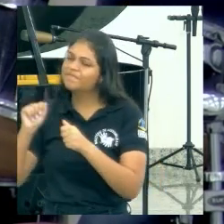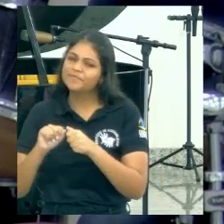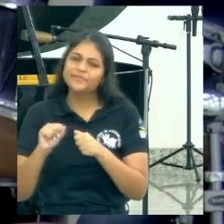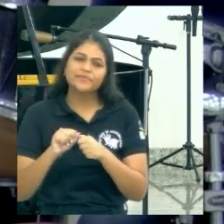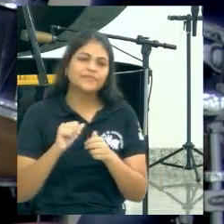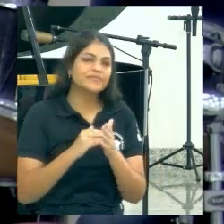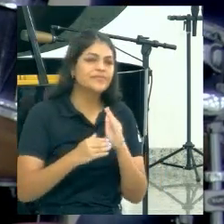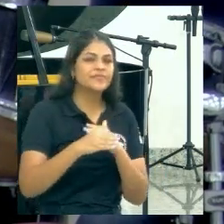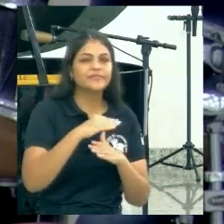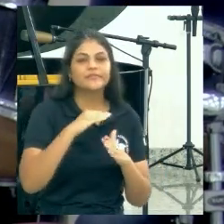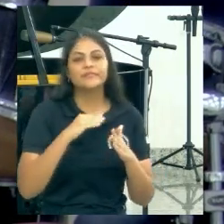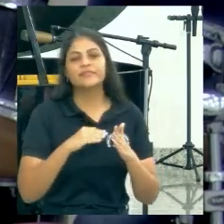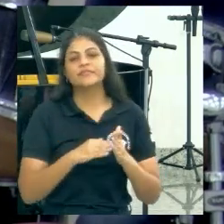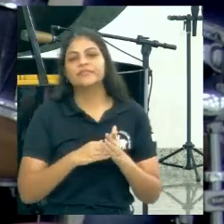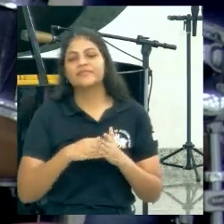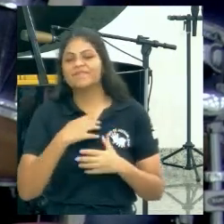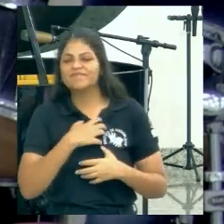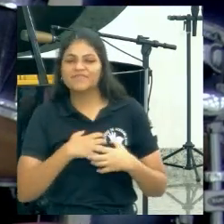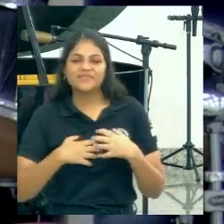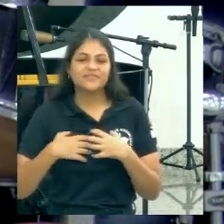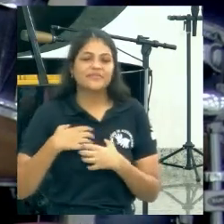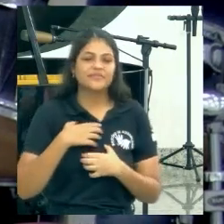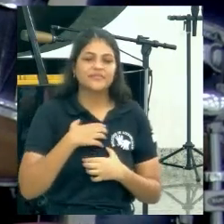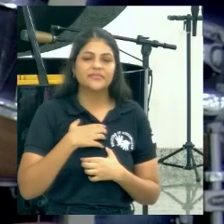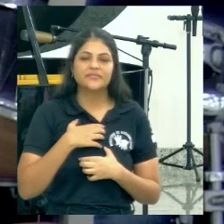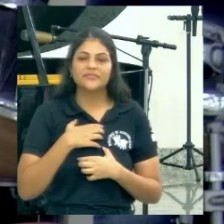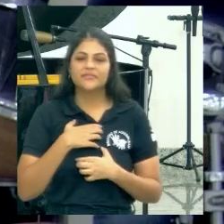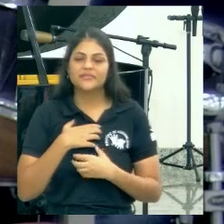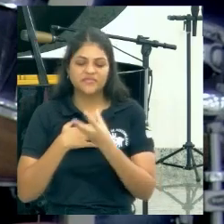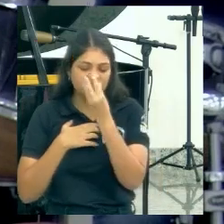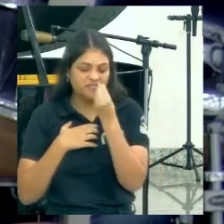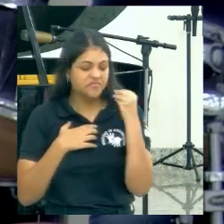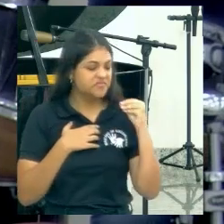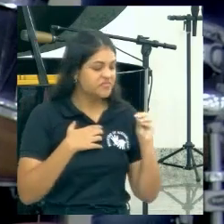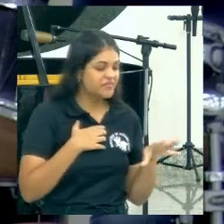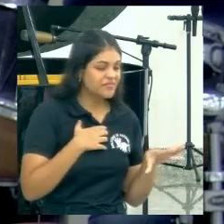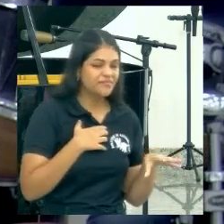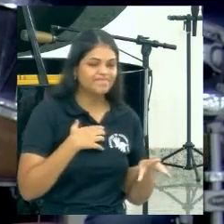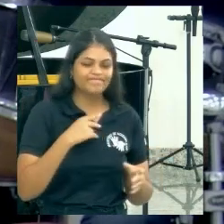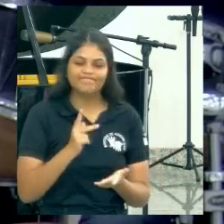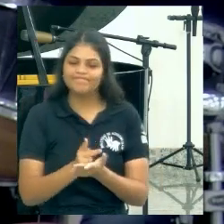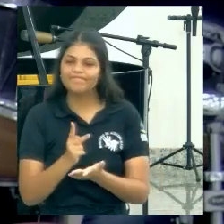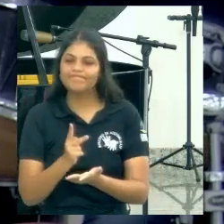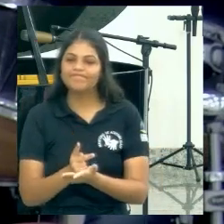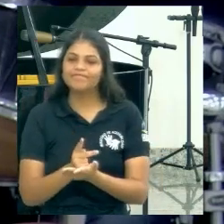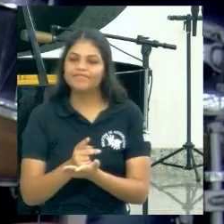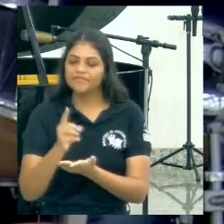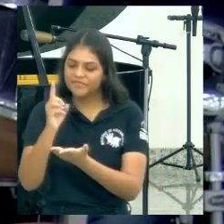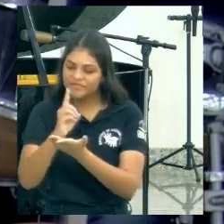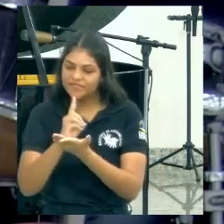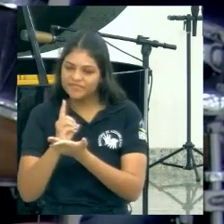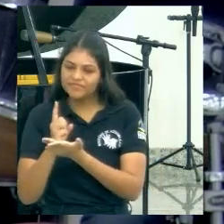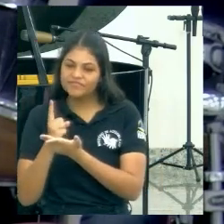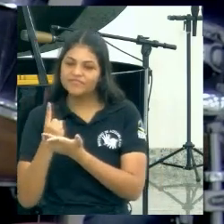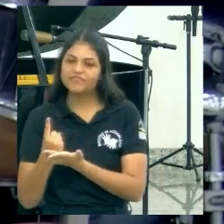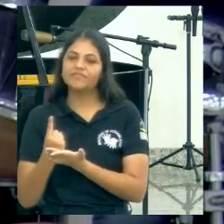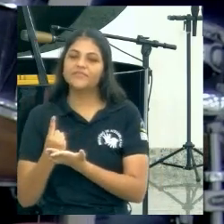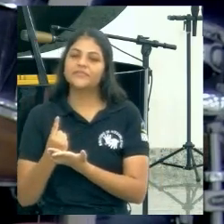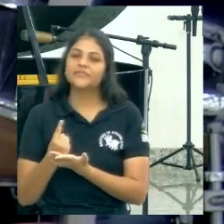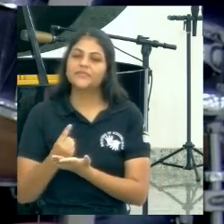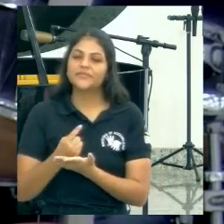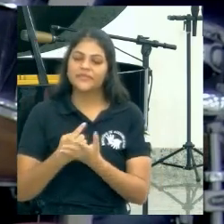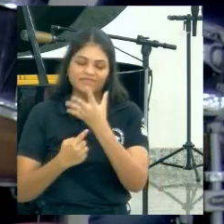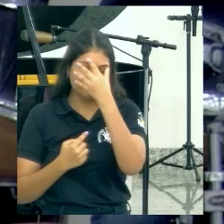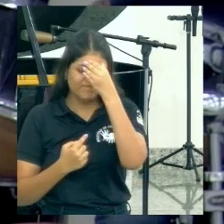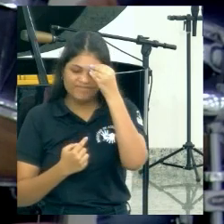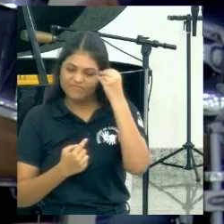podia. A dor de ser ignorado quando você sempre se fez presente. A dor de ser esquecido,